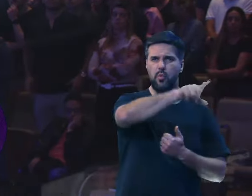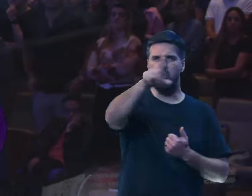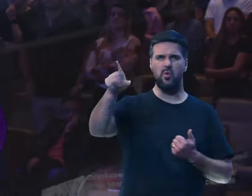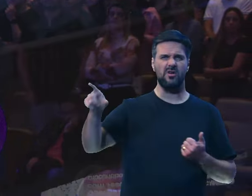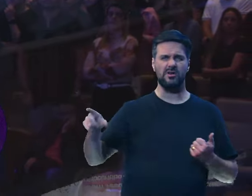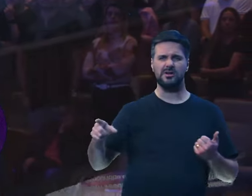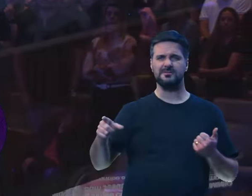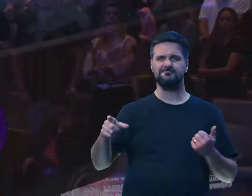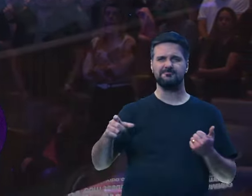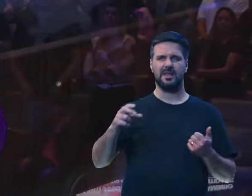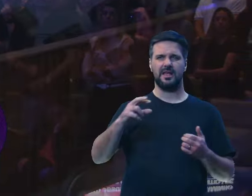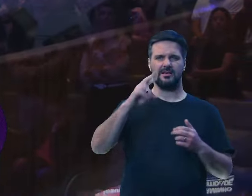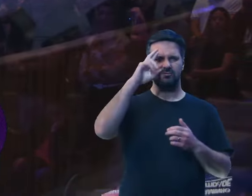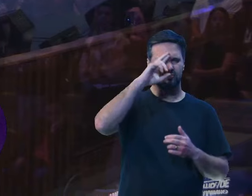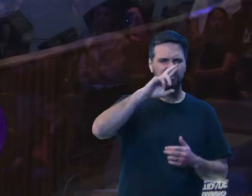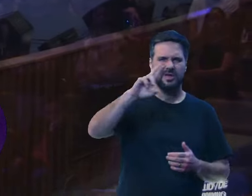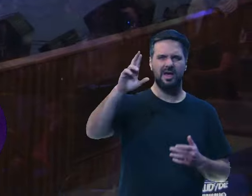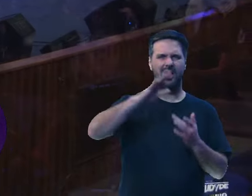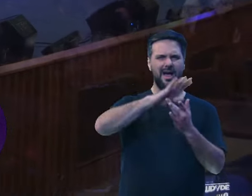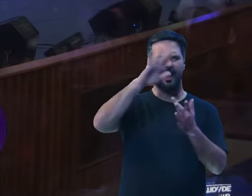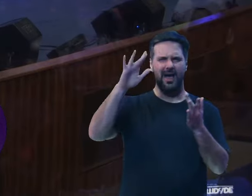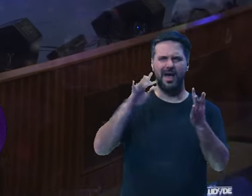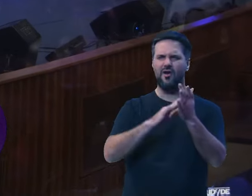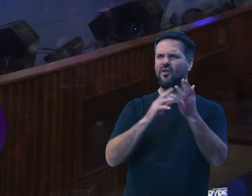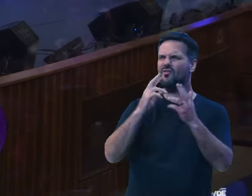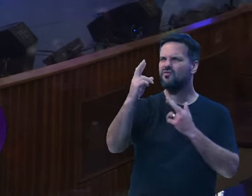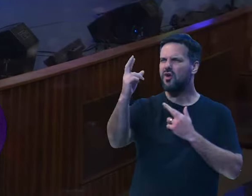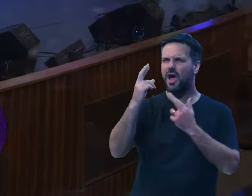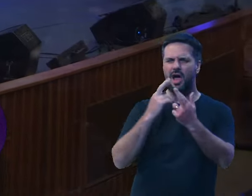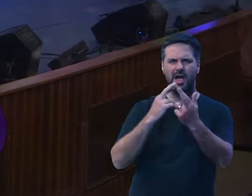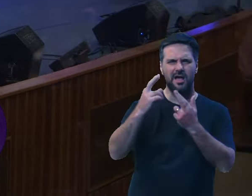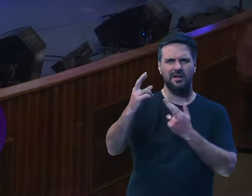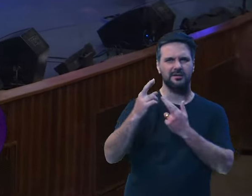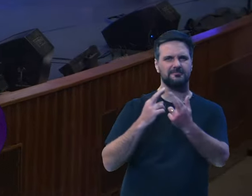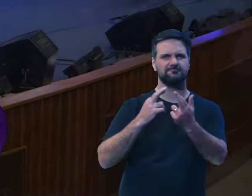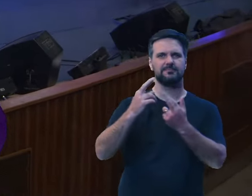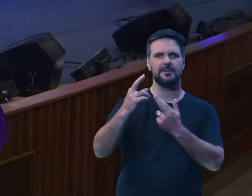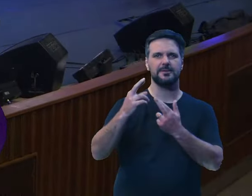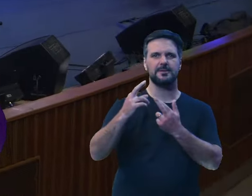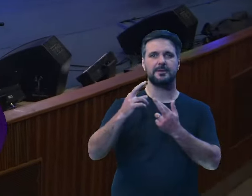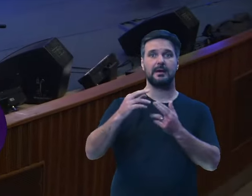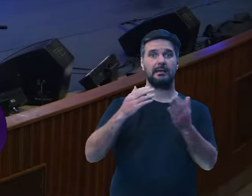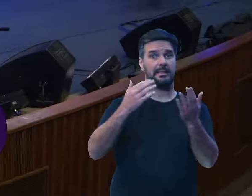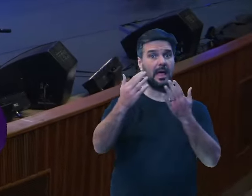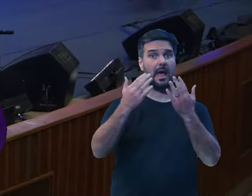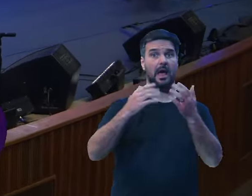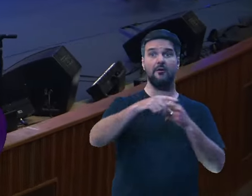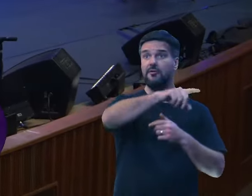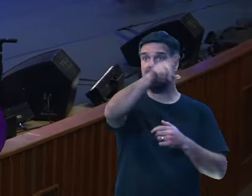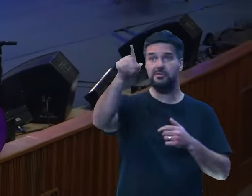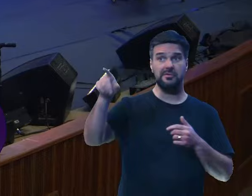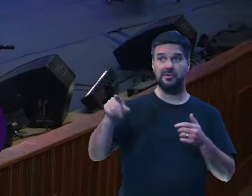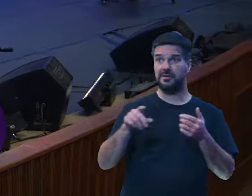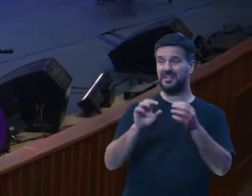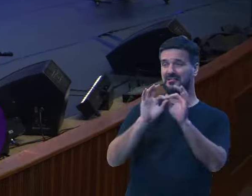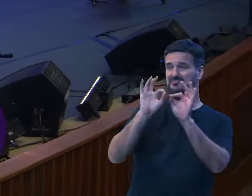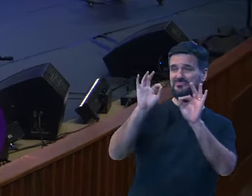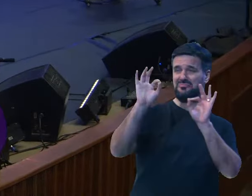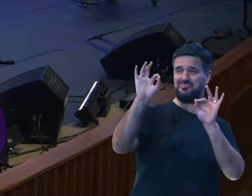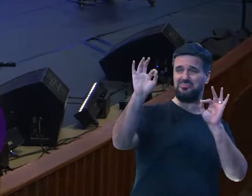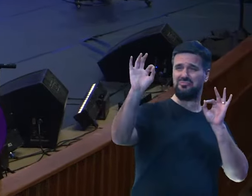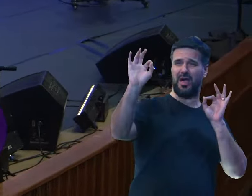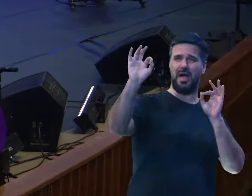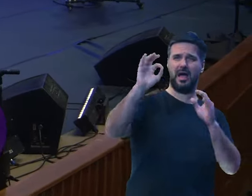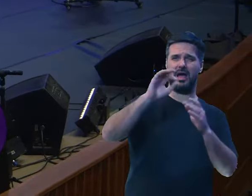ter um relacionamento com você. E talvez hoje você veio aqui e se viu longe desse relacionamento, longe de